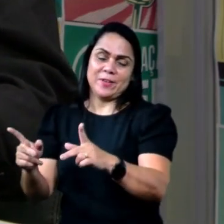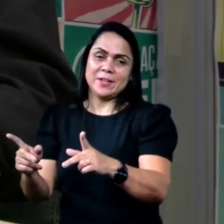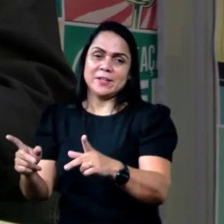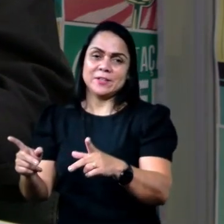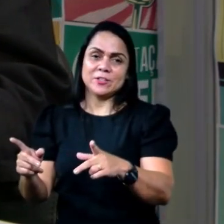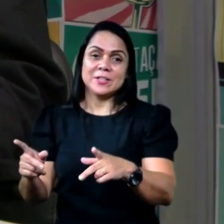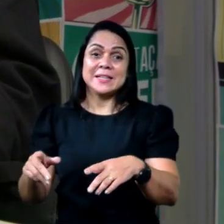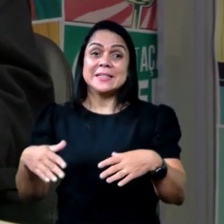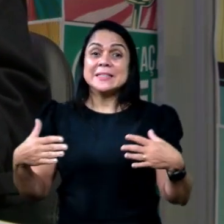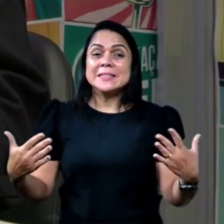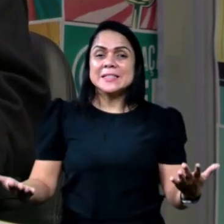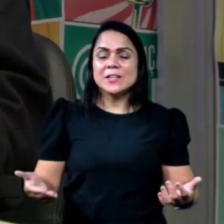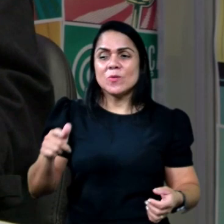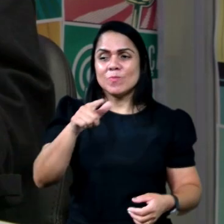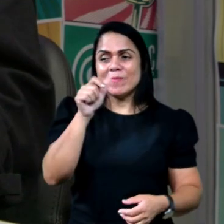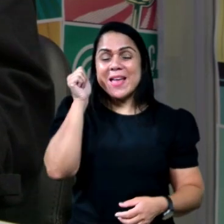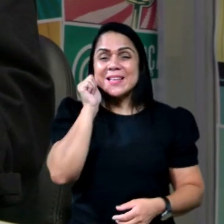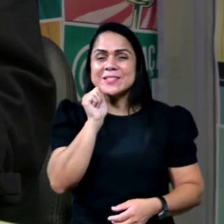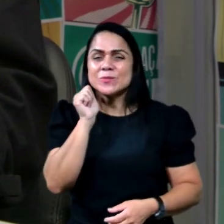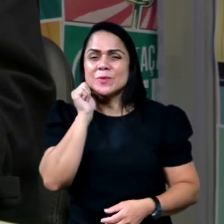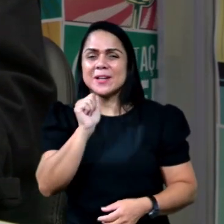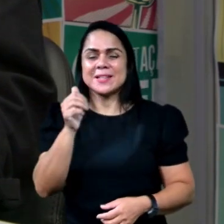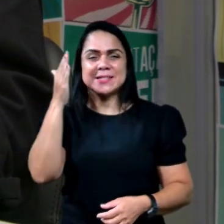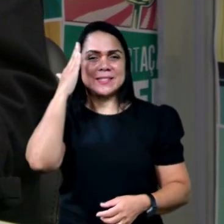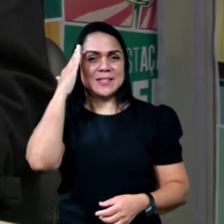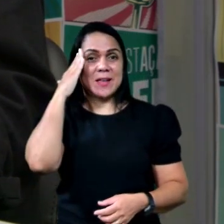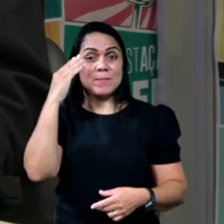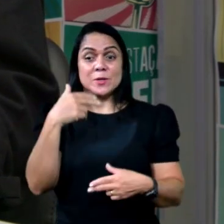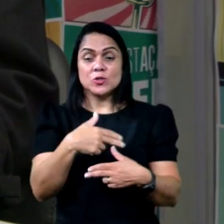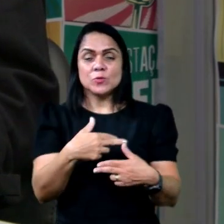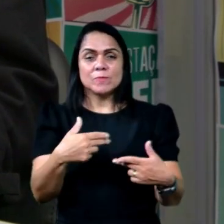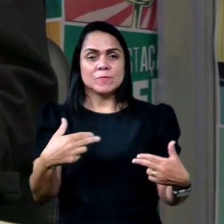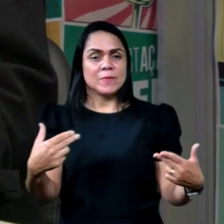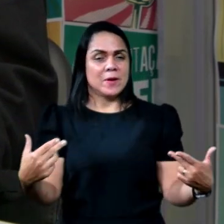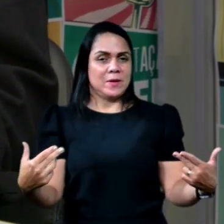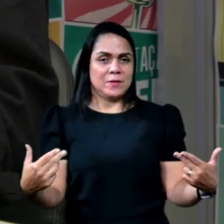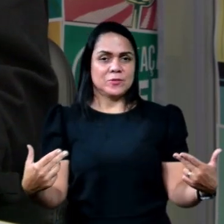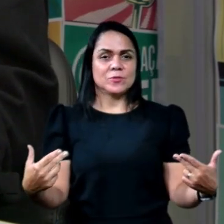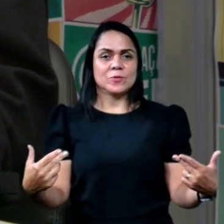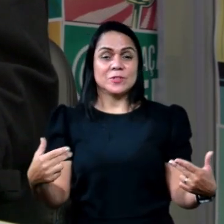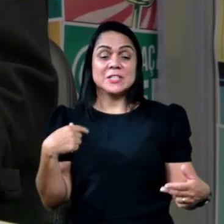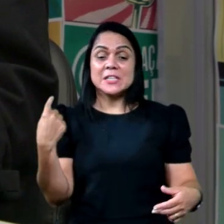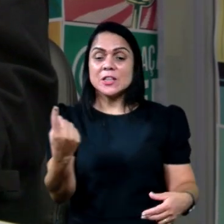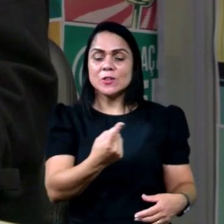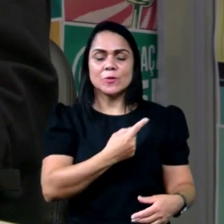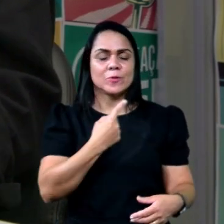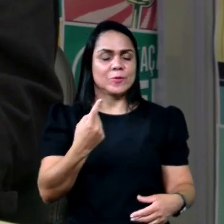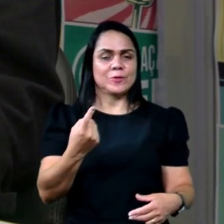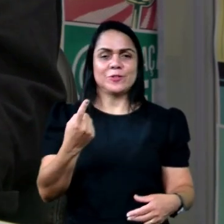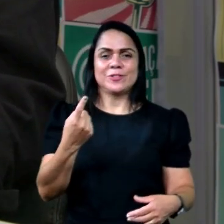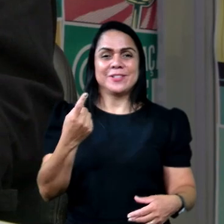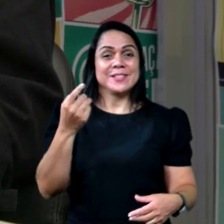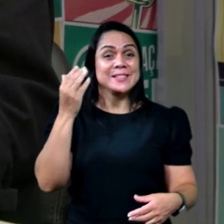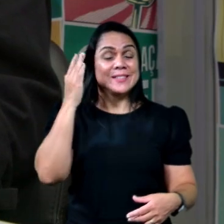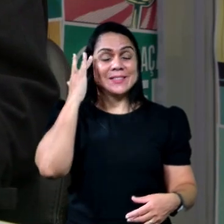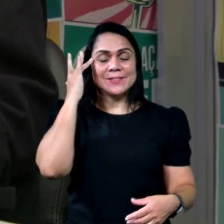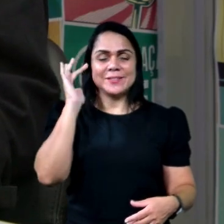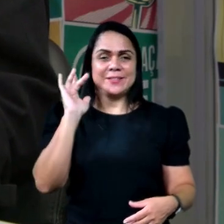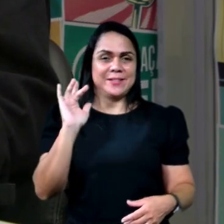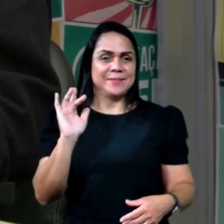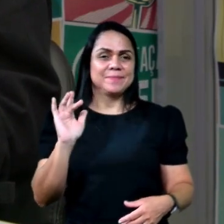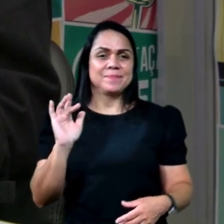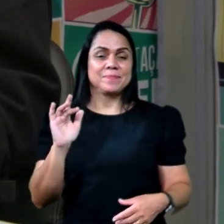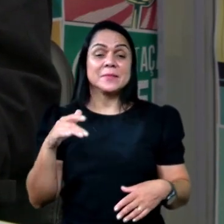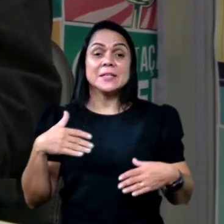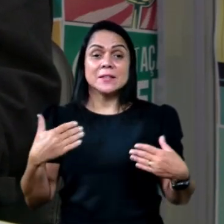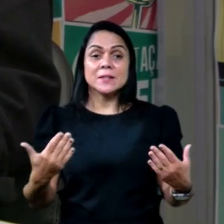coisas que a gente não sabe. A gente, que eu falo, nós da gastronomia, não sabemos. Assim como podem ter coisas que eu posso